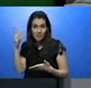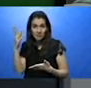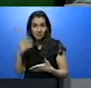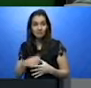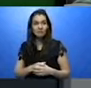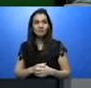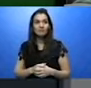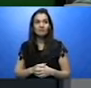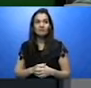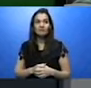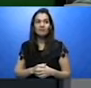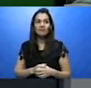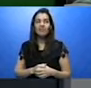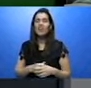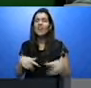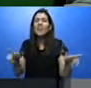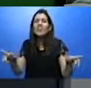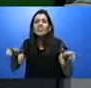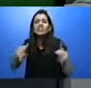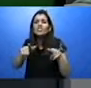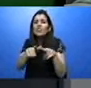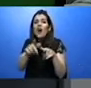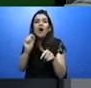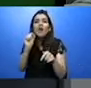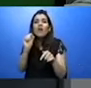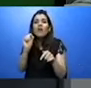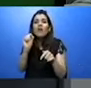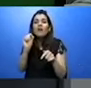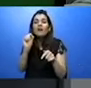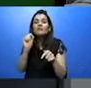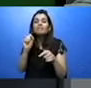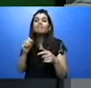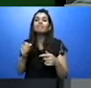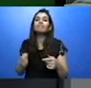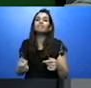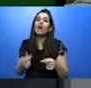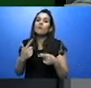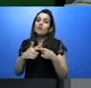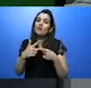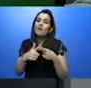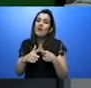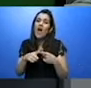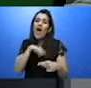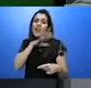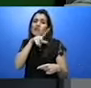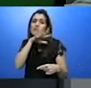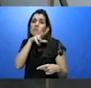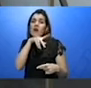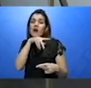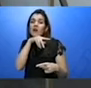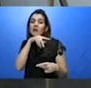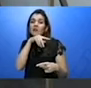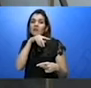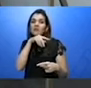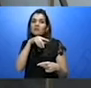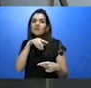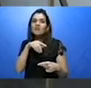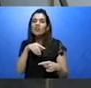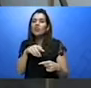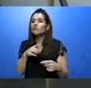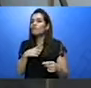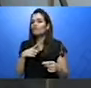Olha, animais em extinção são aqueles que correm o risco, né? Os ameaçados de extinção correm o risco de